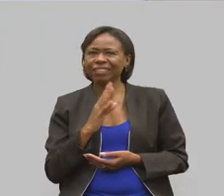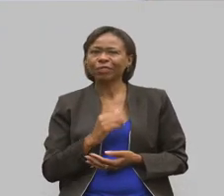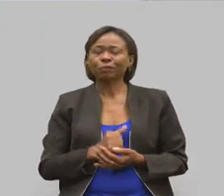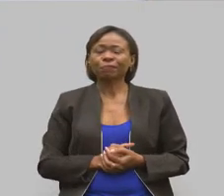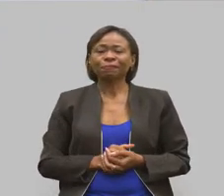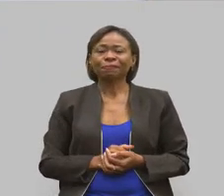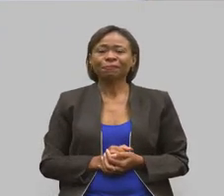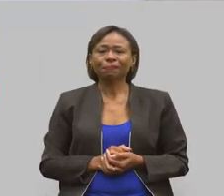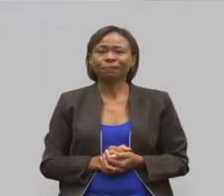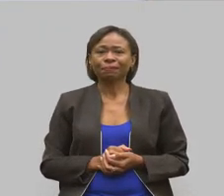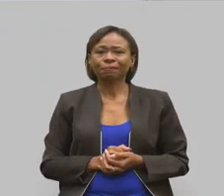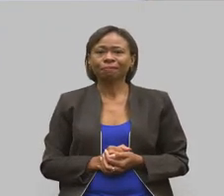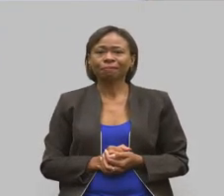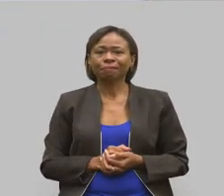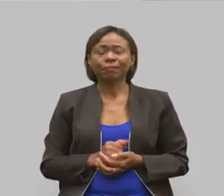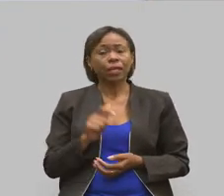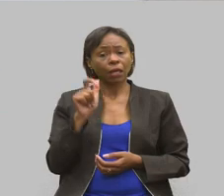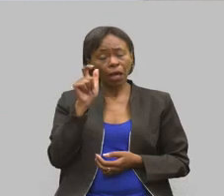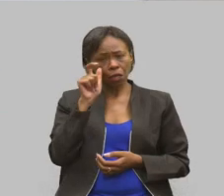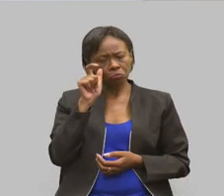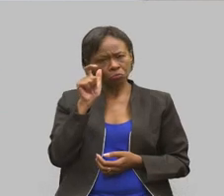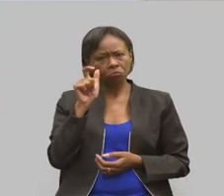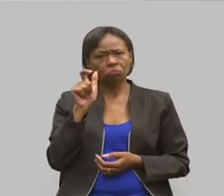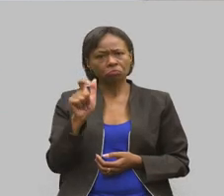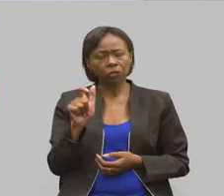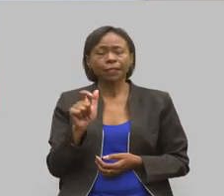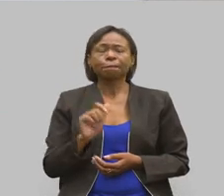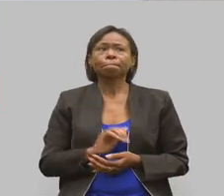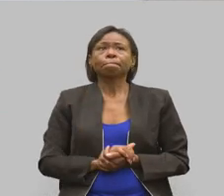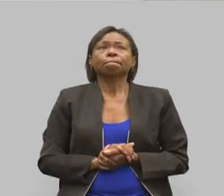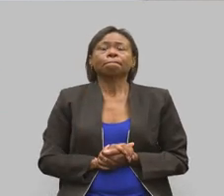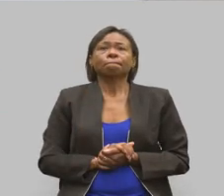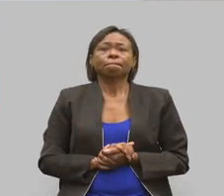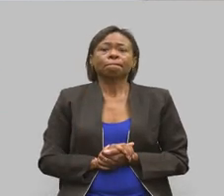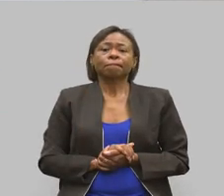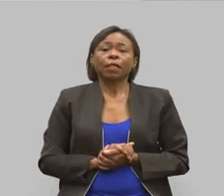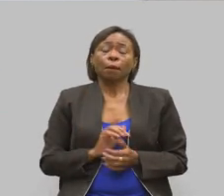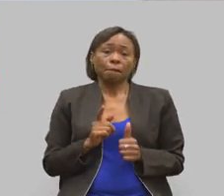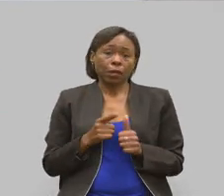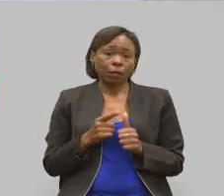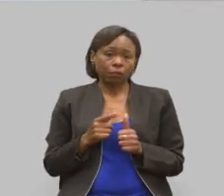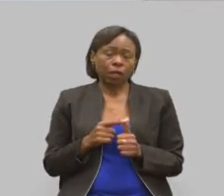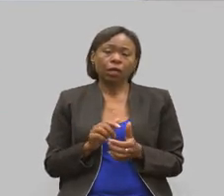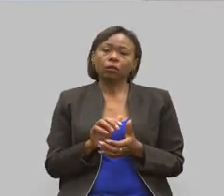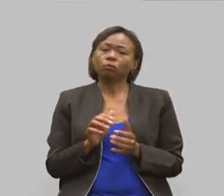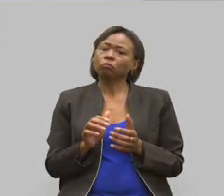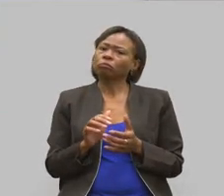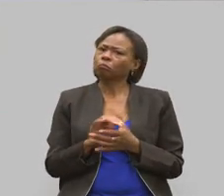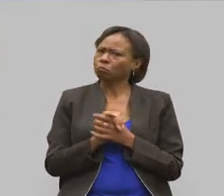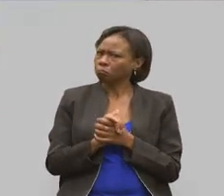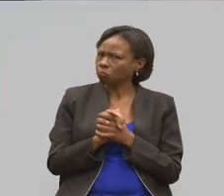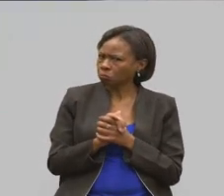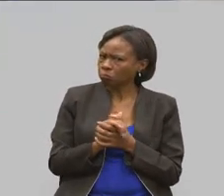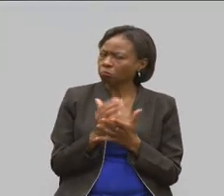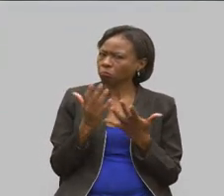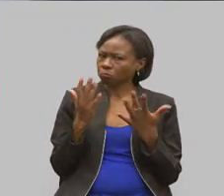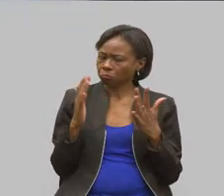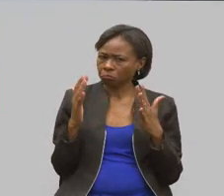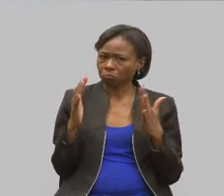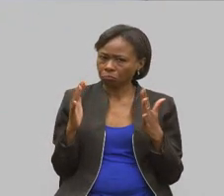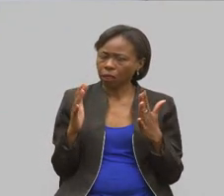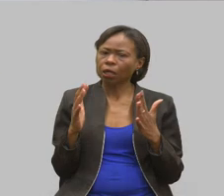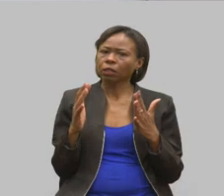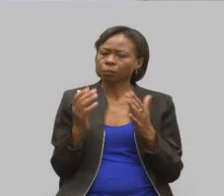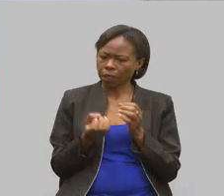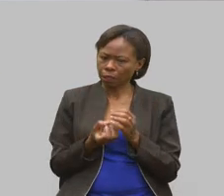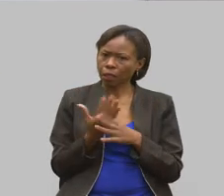a interess ficada bom eh primeiro parabenizado pela iniciativa da audiência a gente já vem conversando